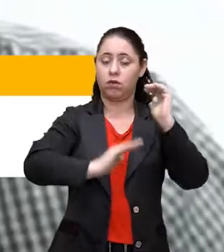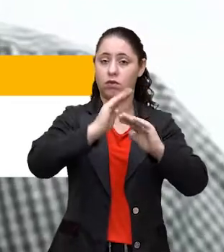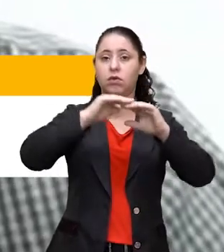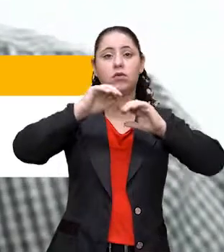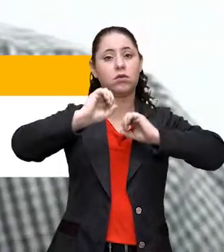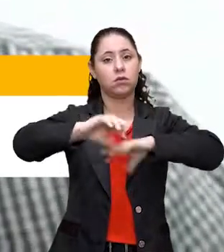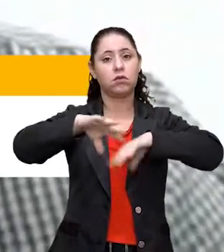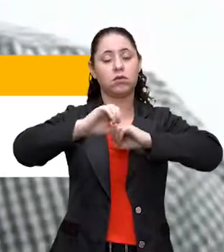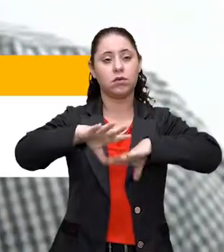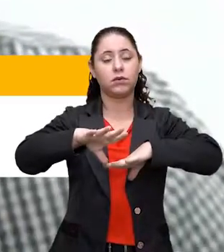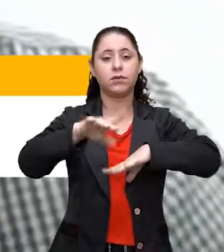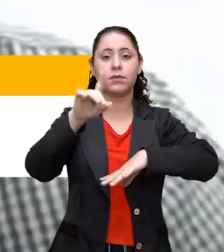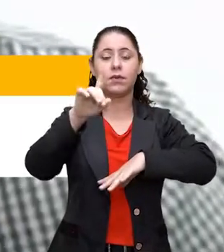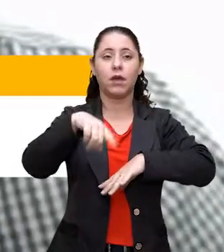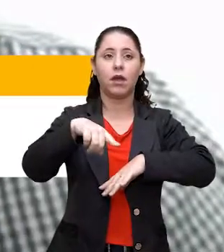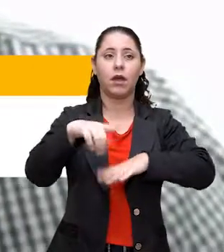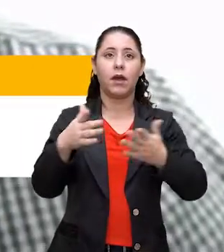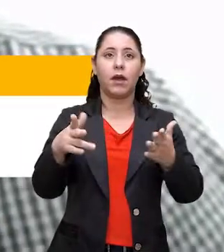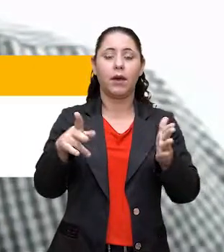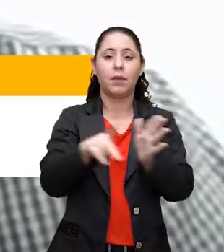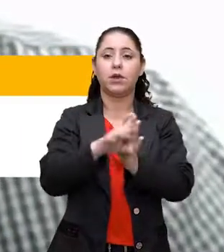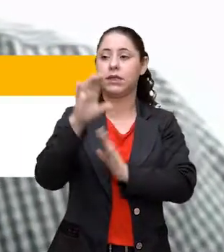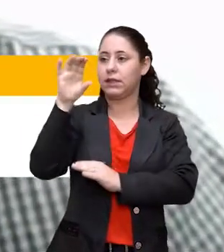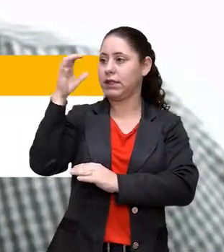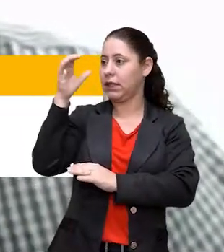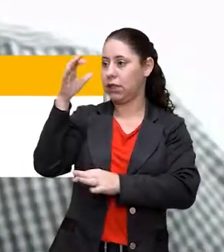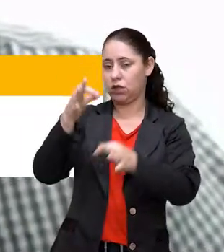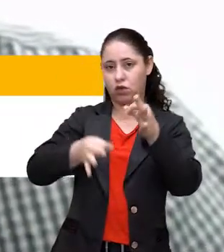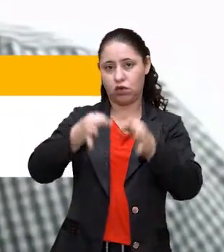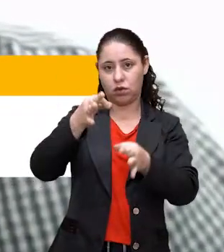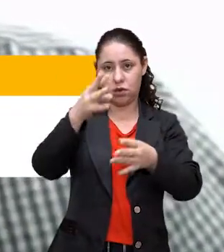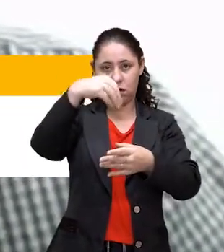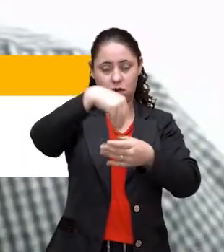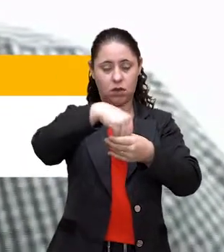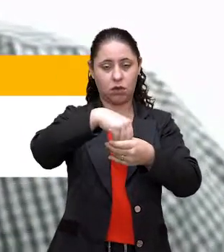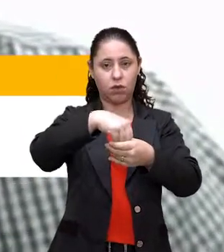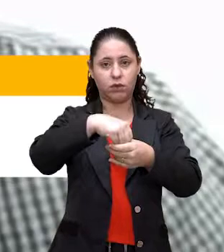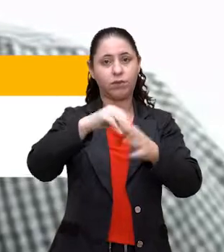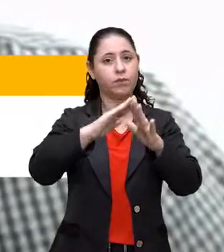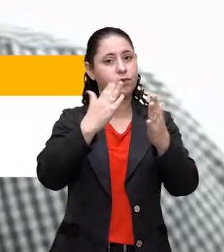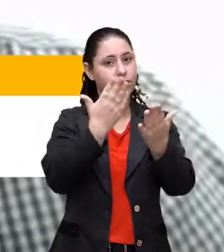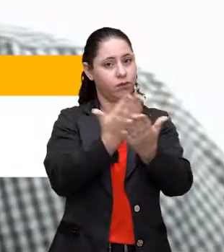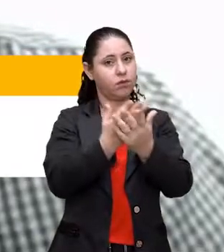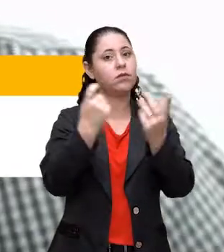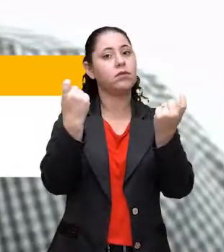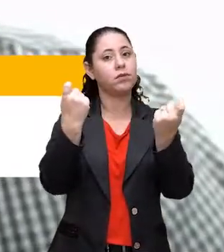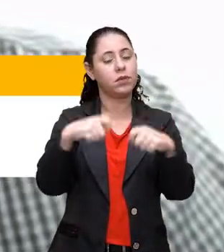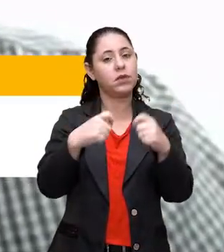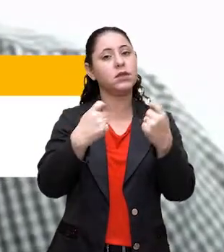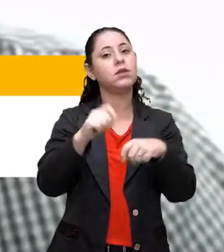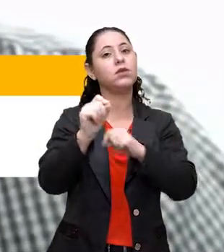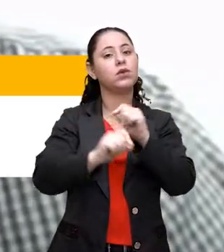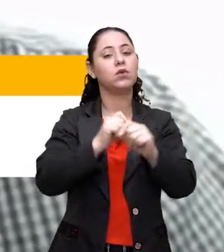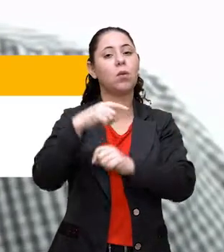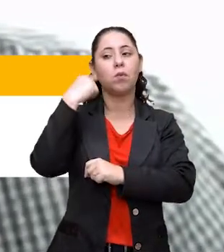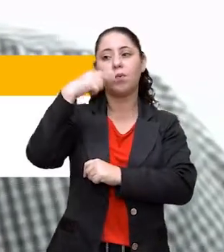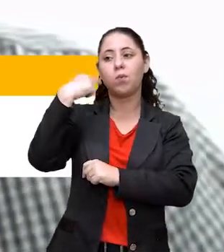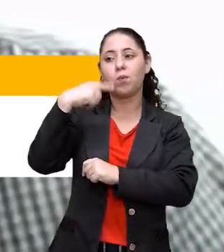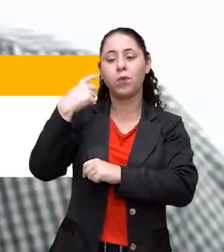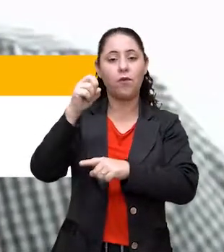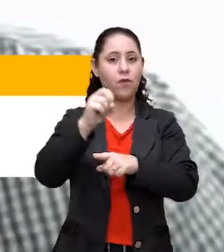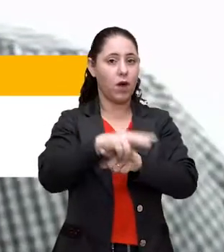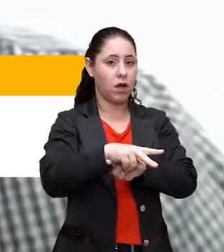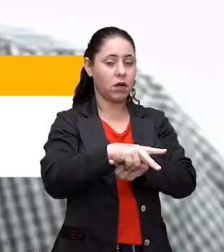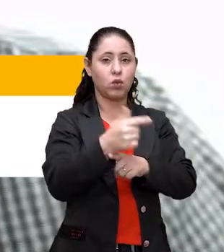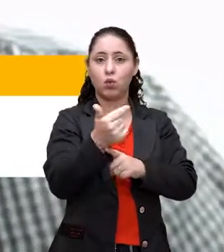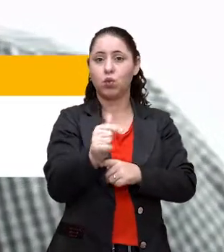educação profissional, por exemplo, ciências jurídicas na escola, e é preciso contratar